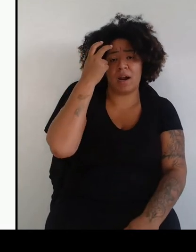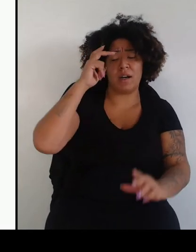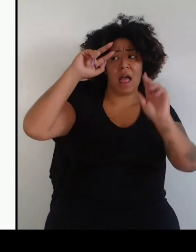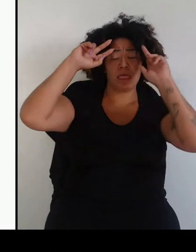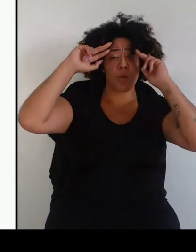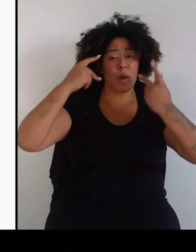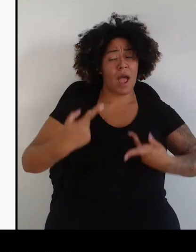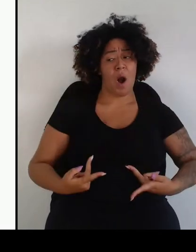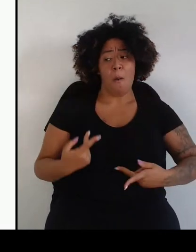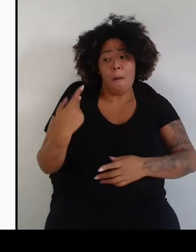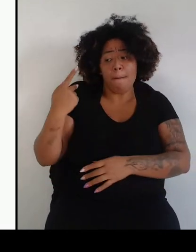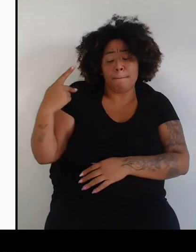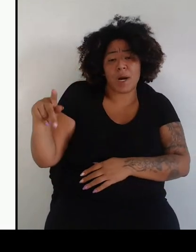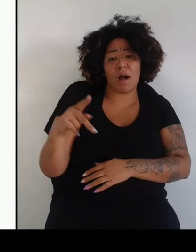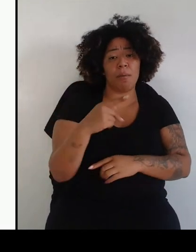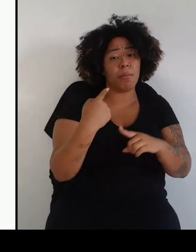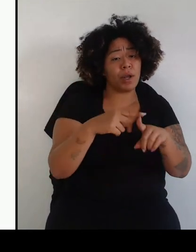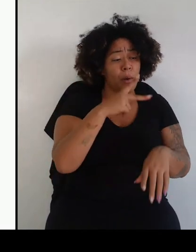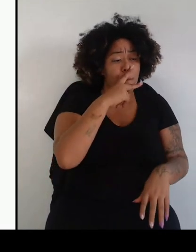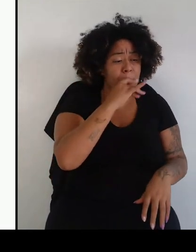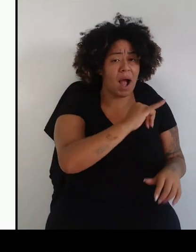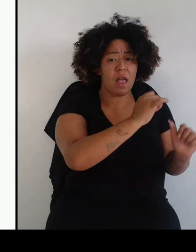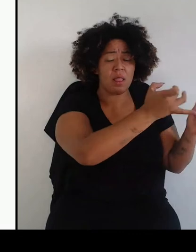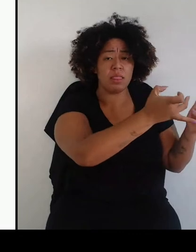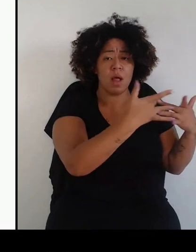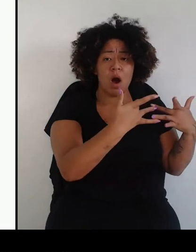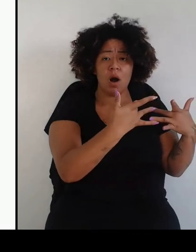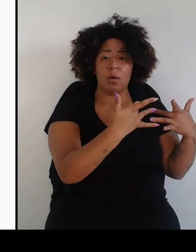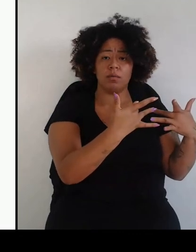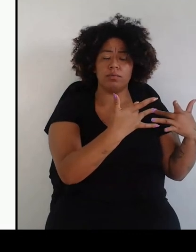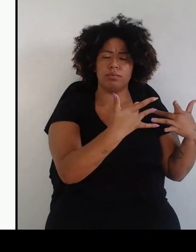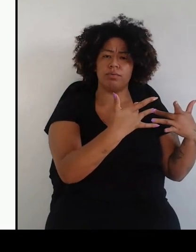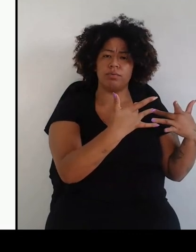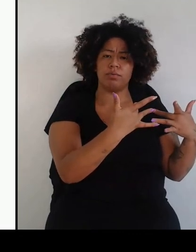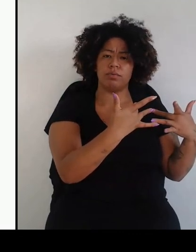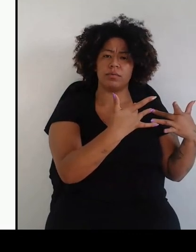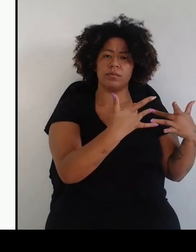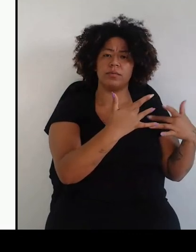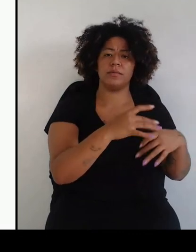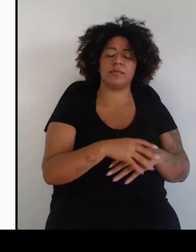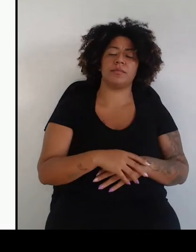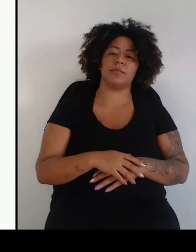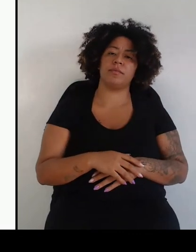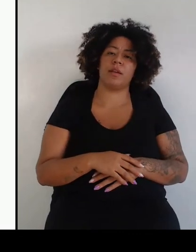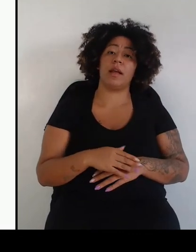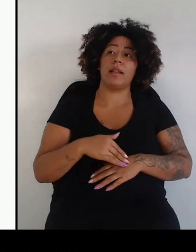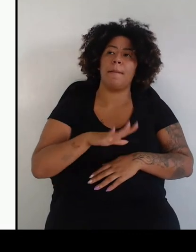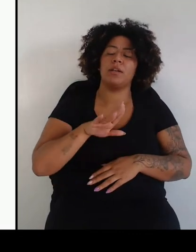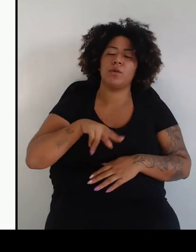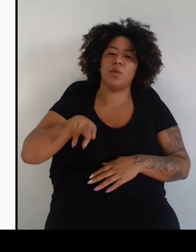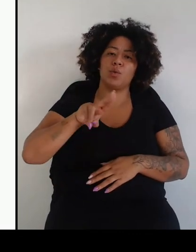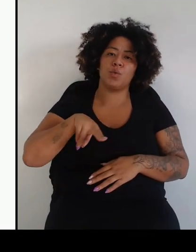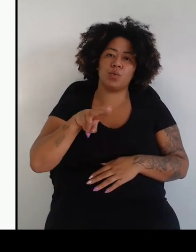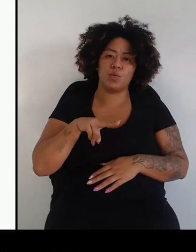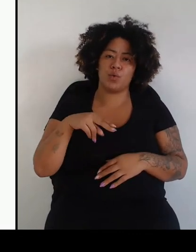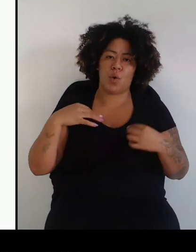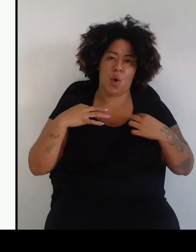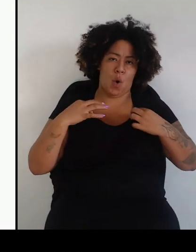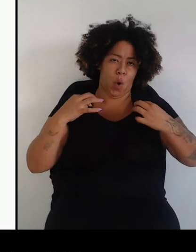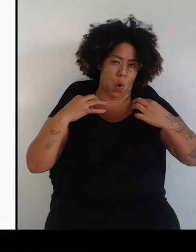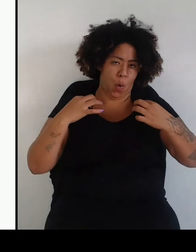pelo pai da família depois que foi pego usando roupas íntimas da mãe